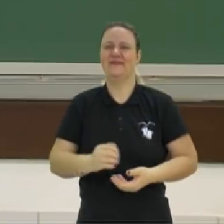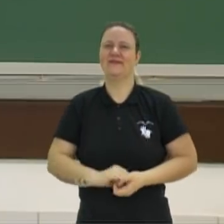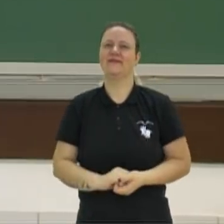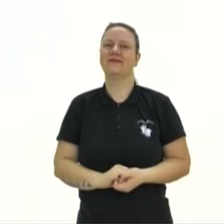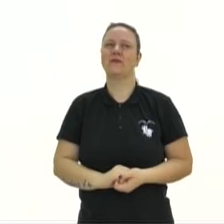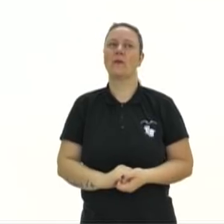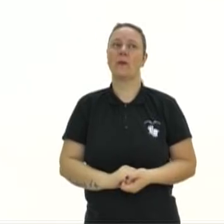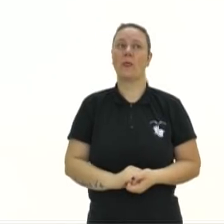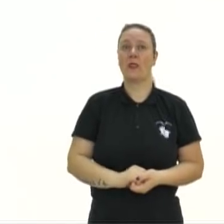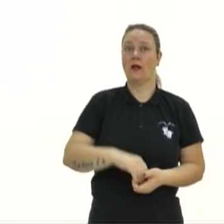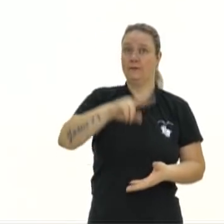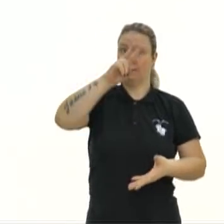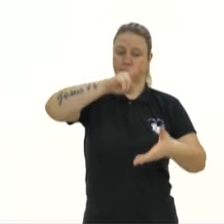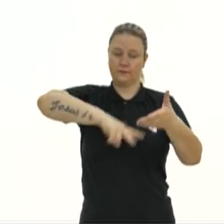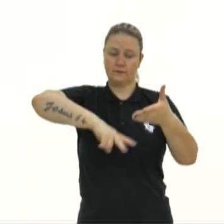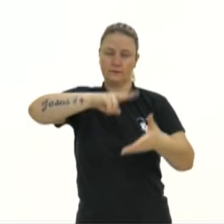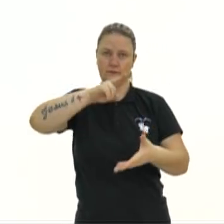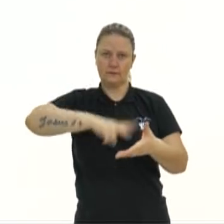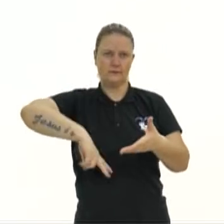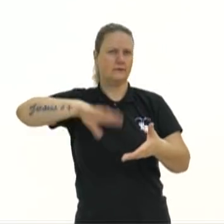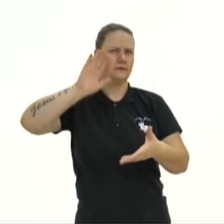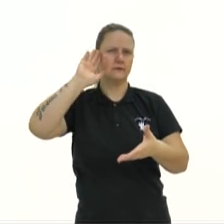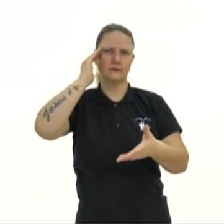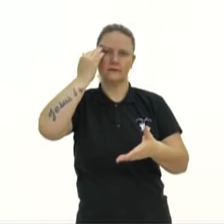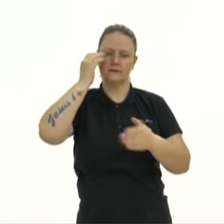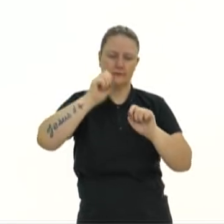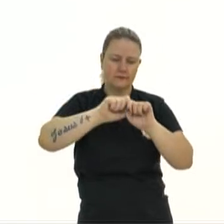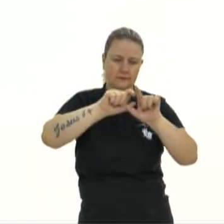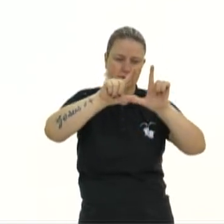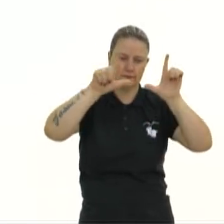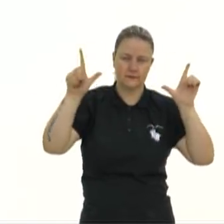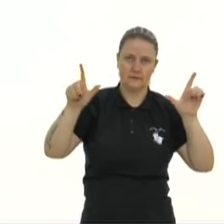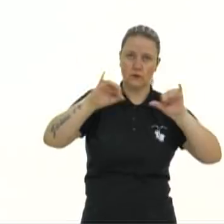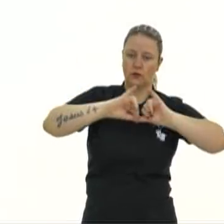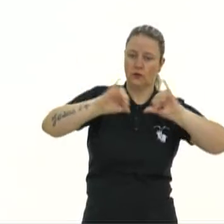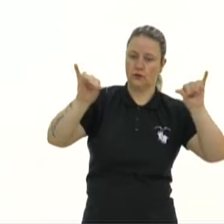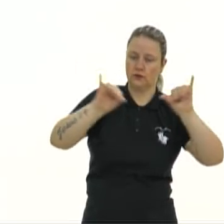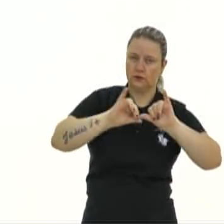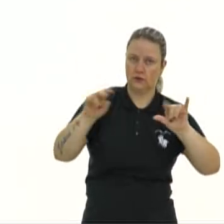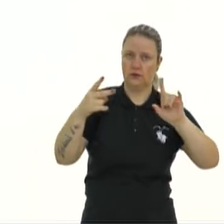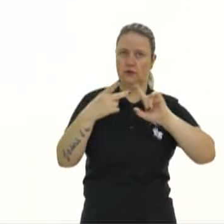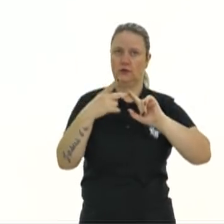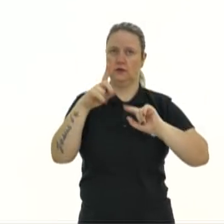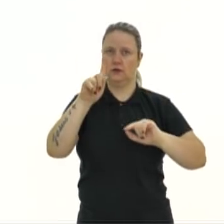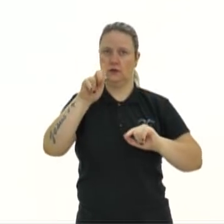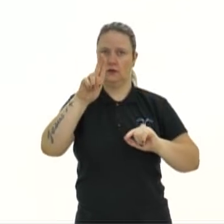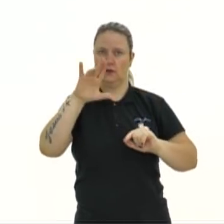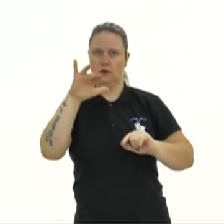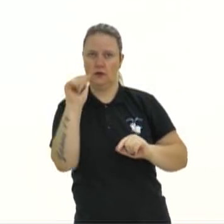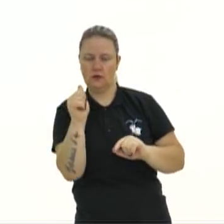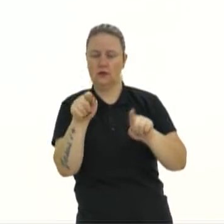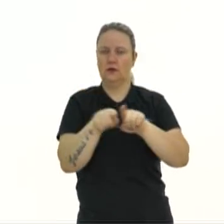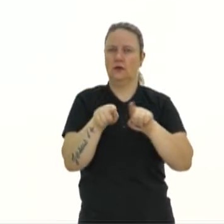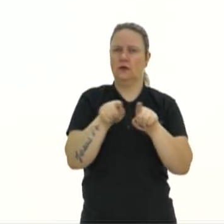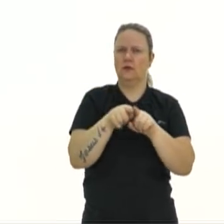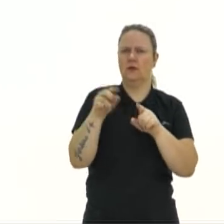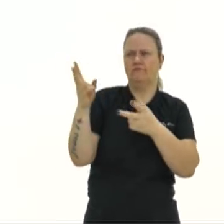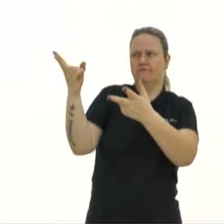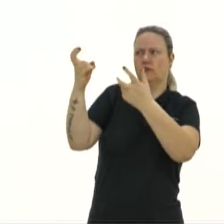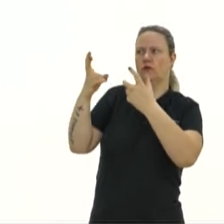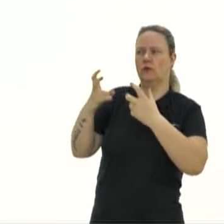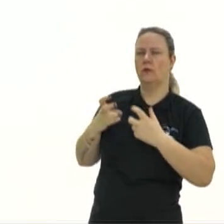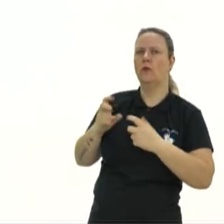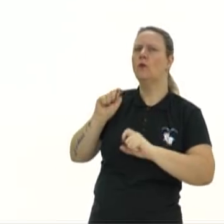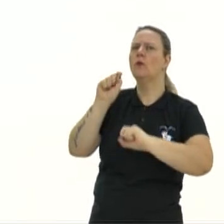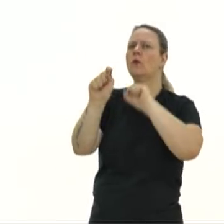são: ler e compreender notícia e guia, identificar o fato central, suas principais circunstâncias